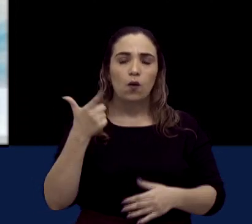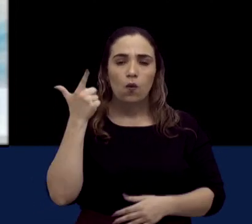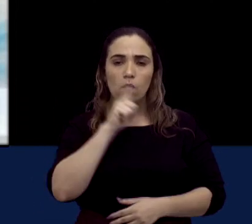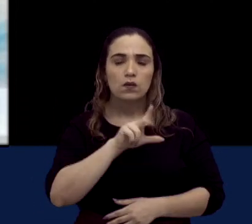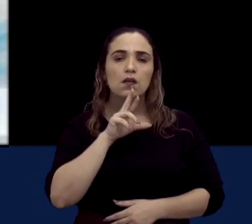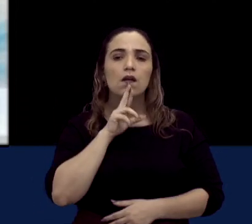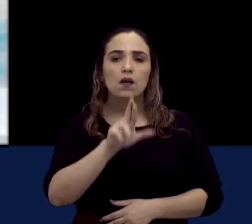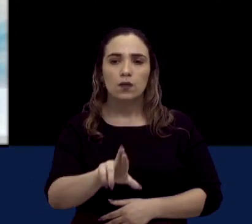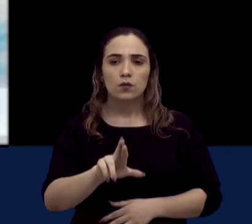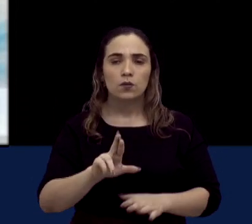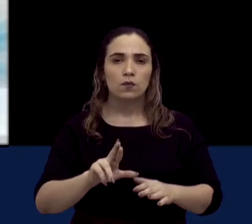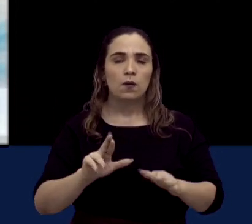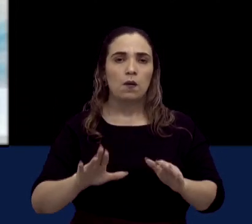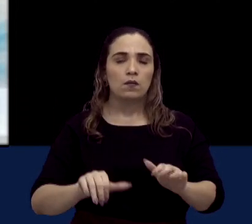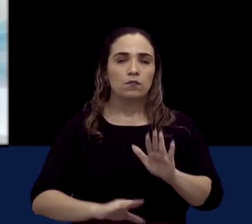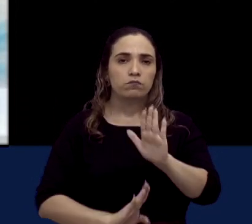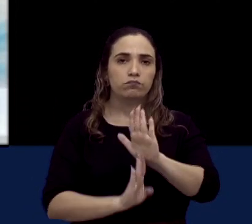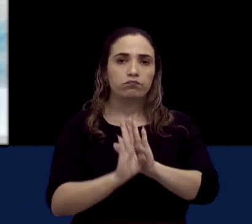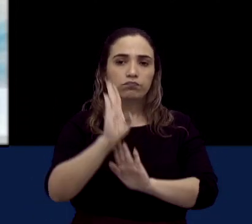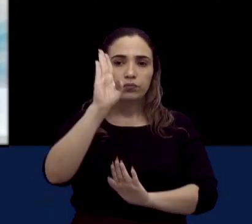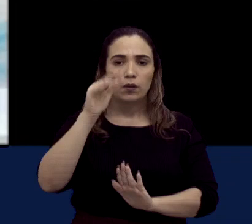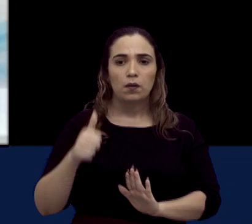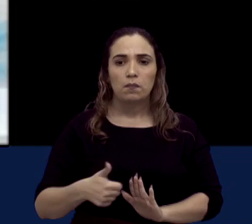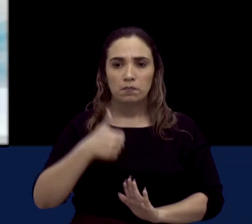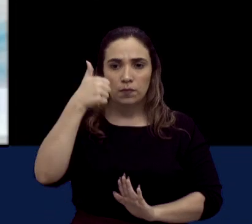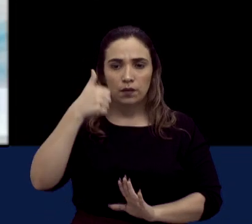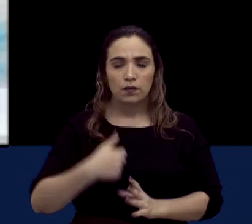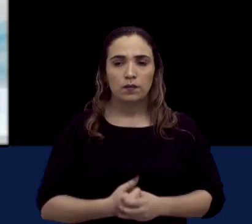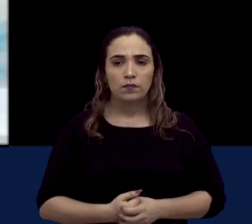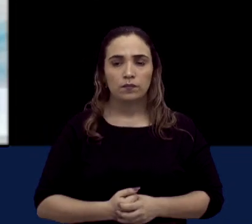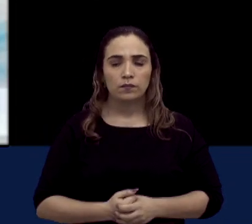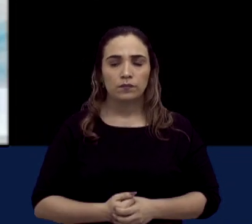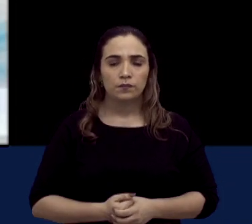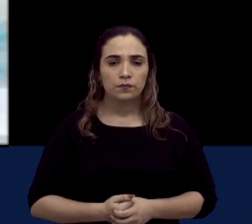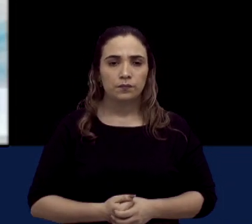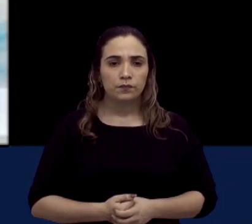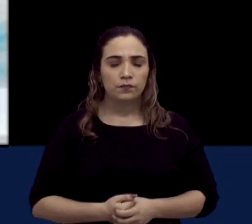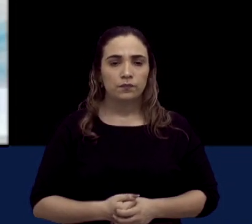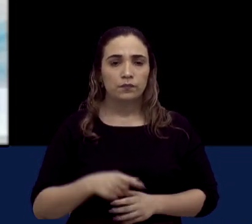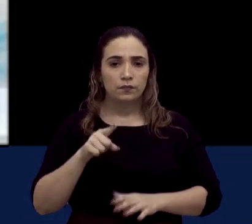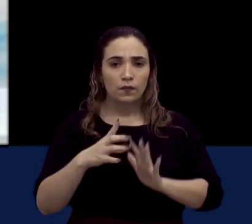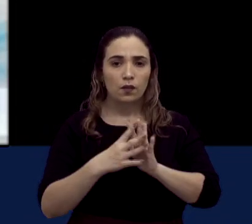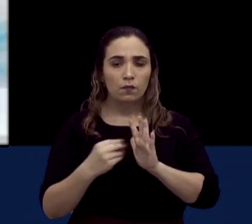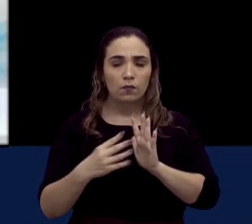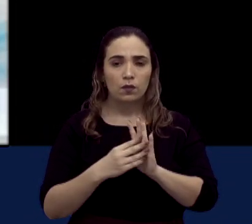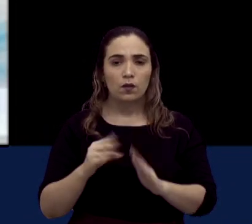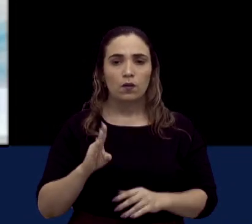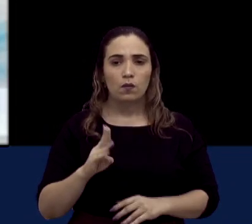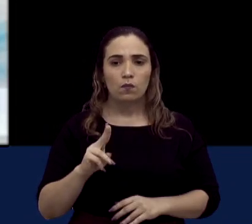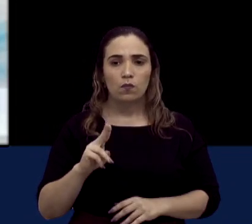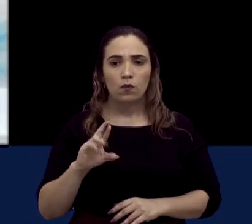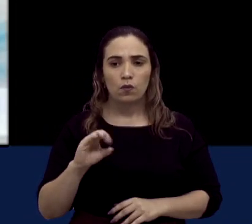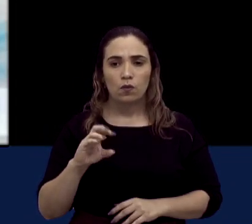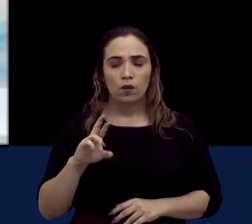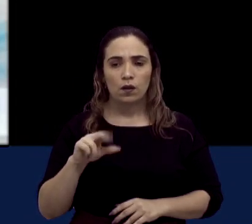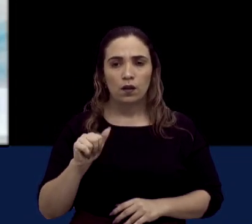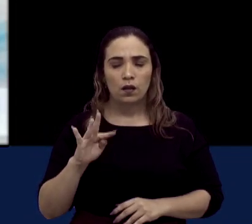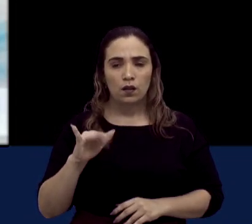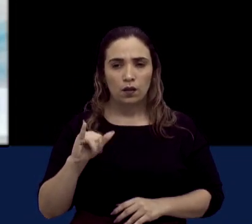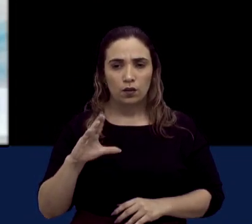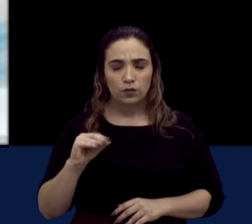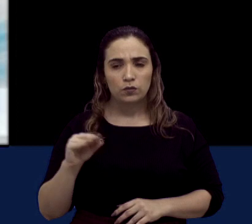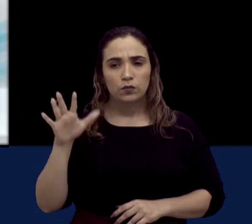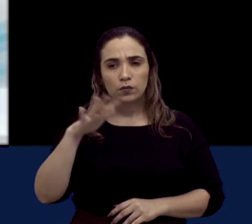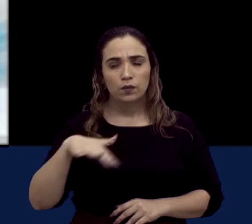resultados melhores. Então, assim, esse modelo burocrático, que muitas vezes é